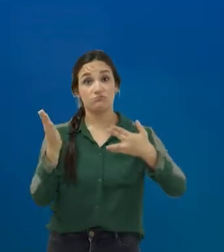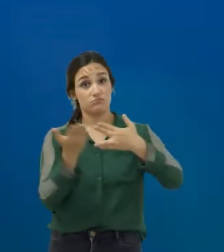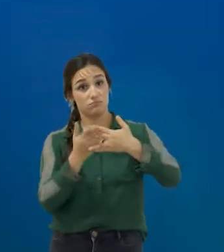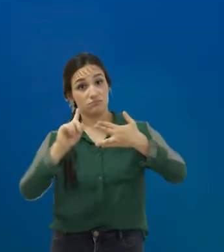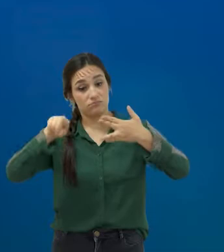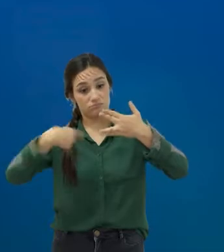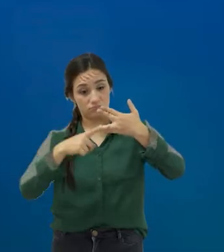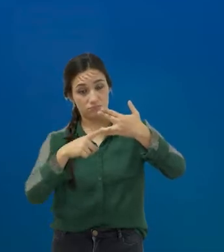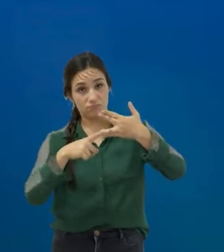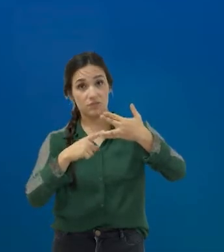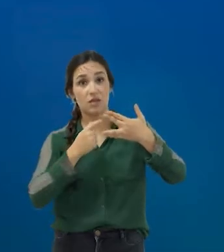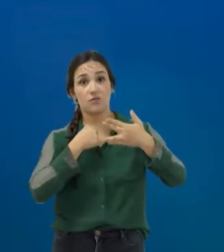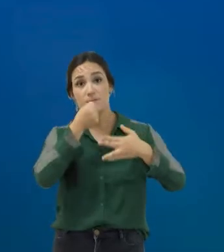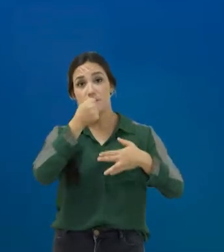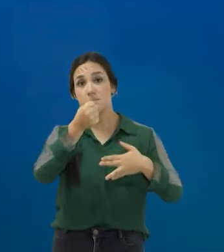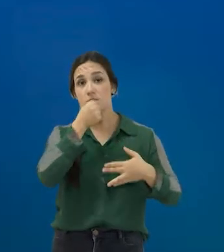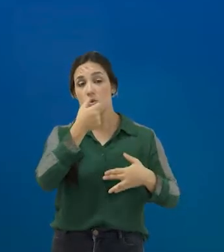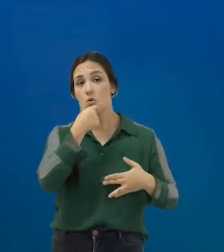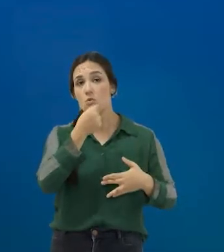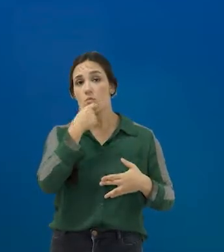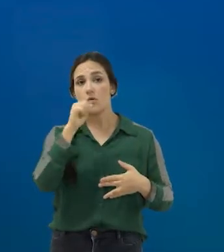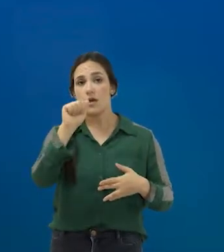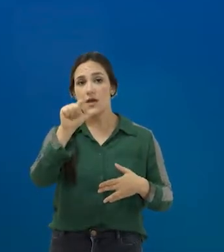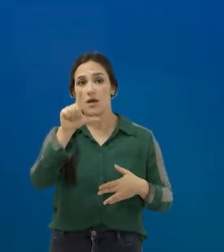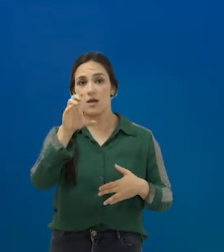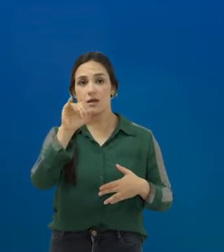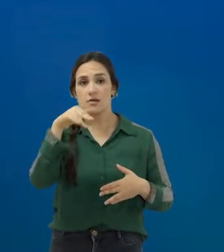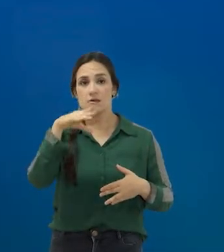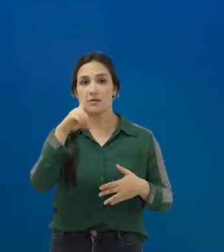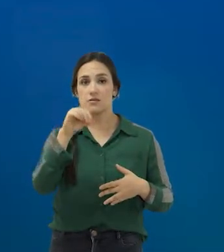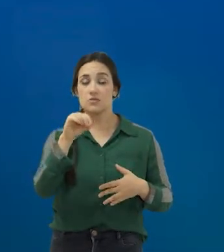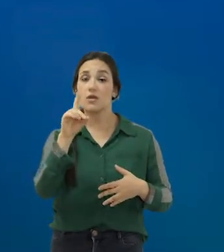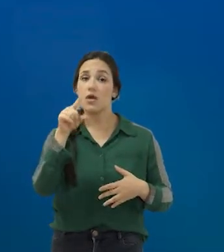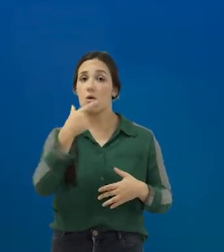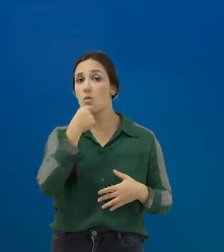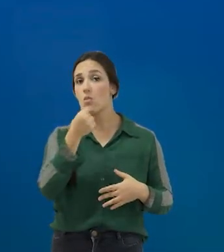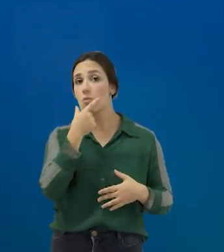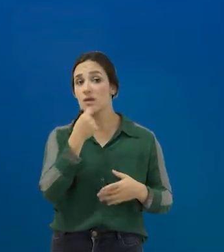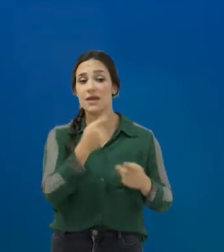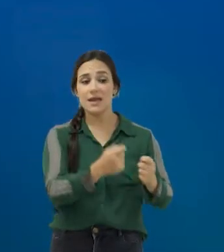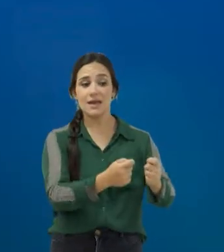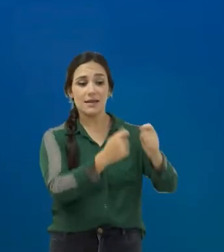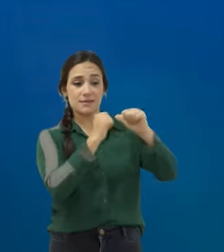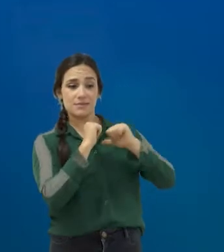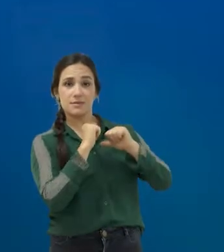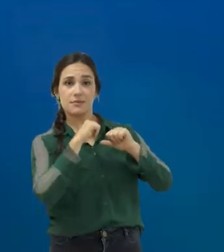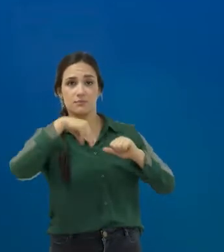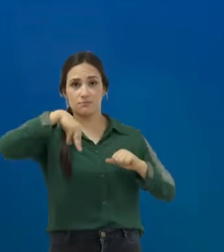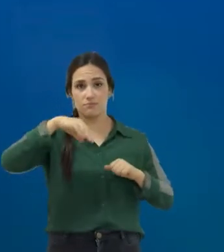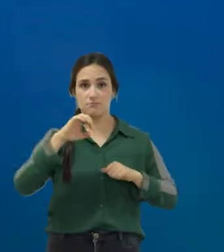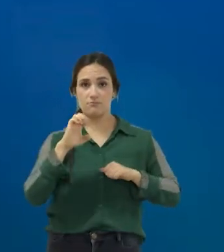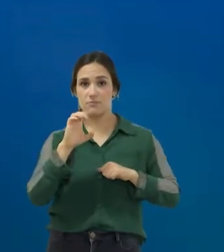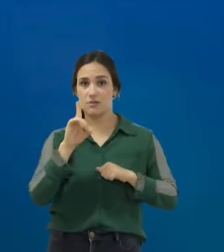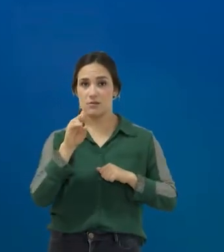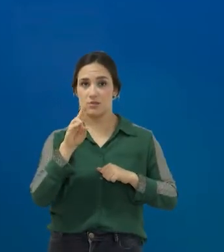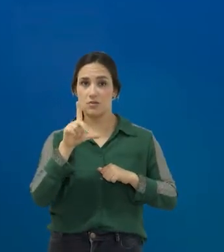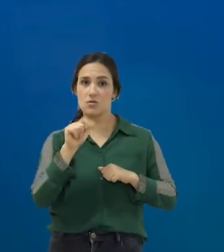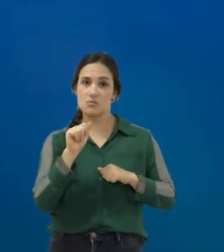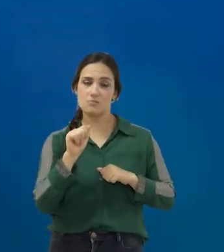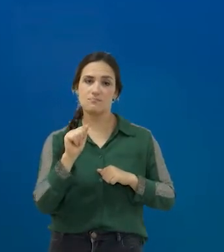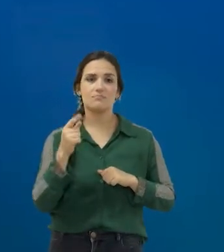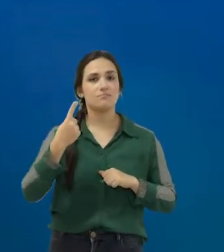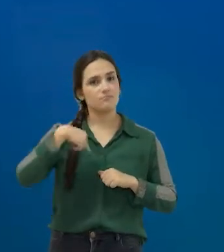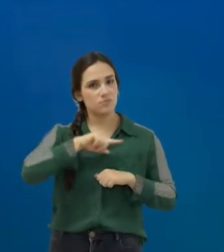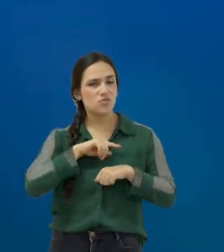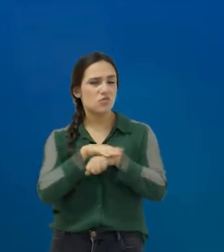no segundo bloco eu vou entrevistar o jornalista Alcindo Rocha. Ele é um paciente, ele recebeu a medula